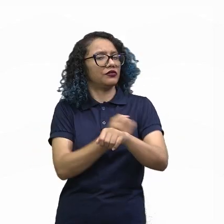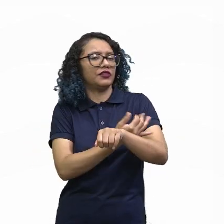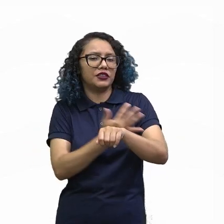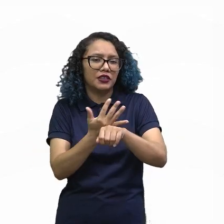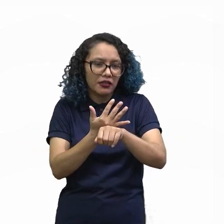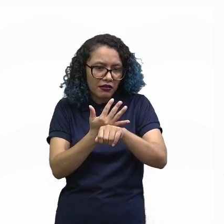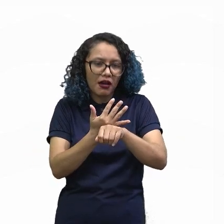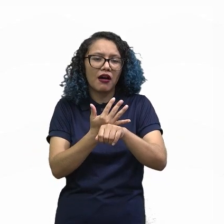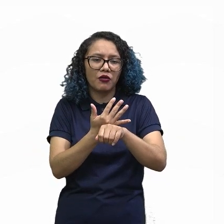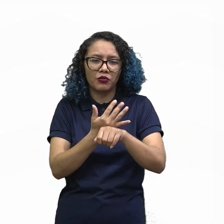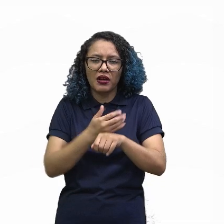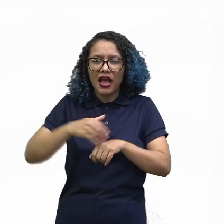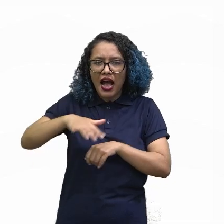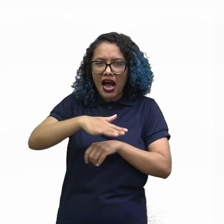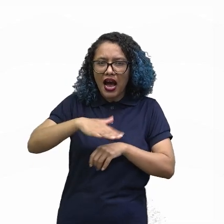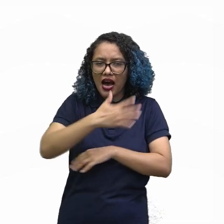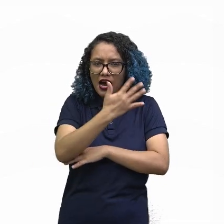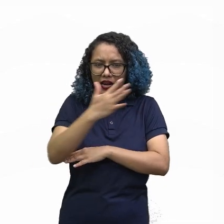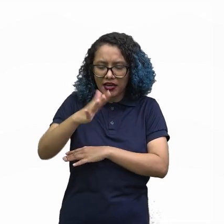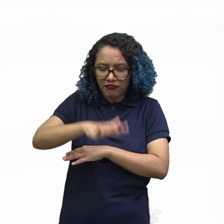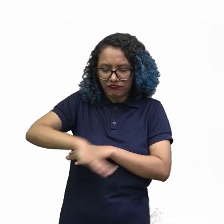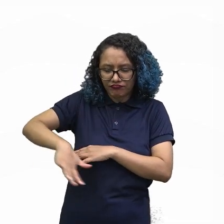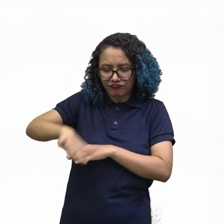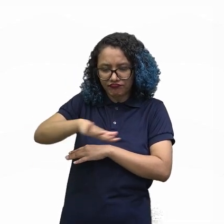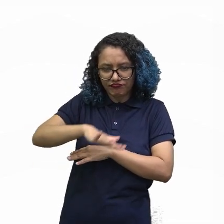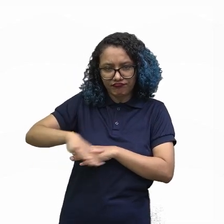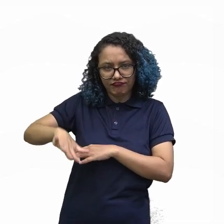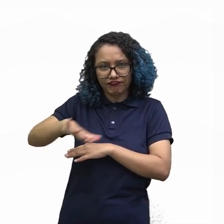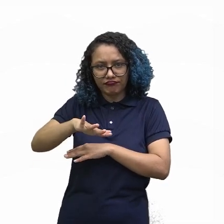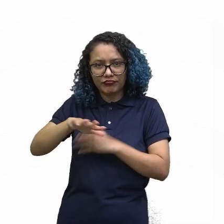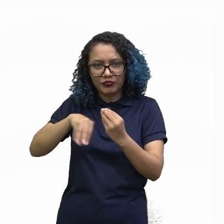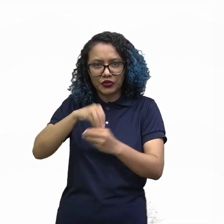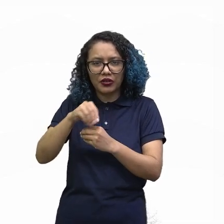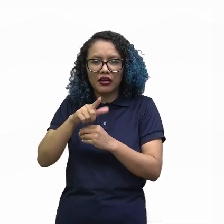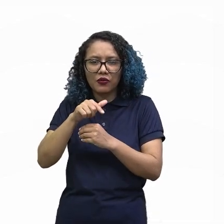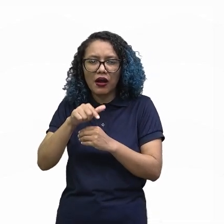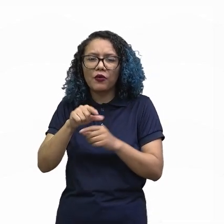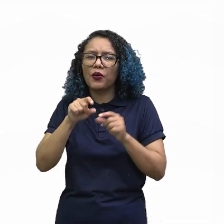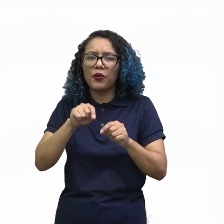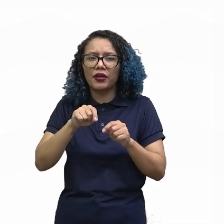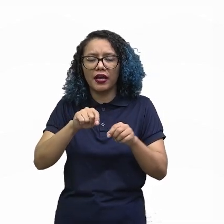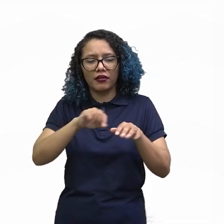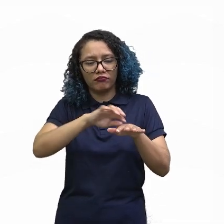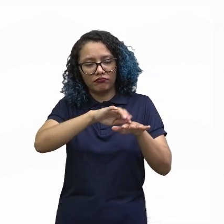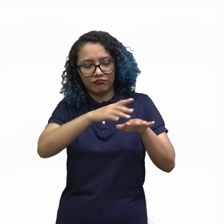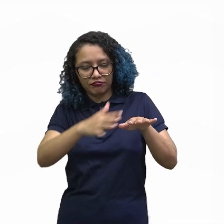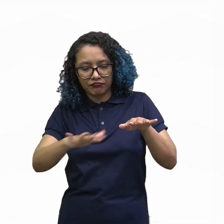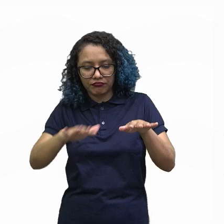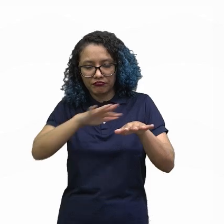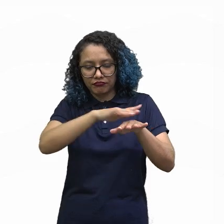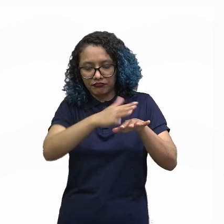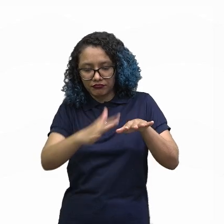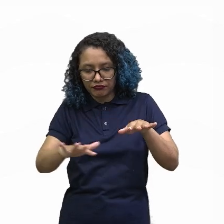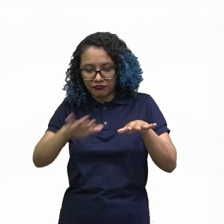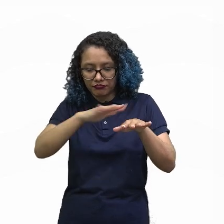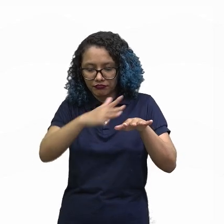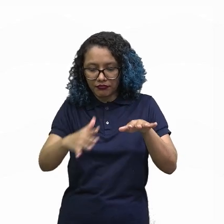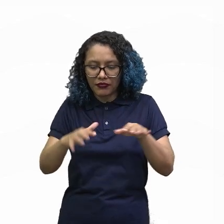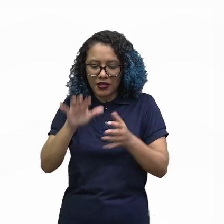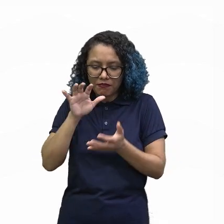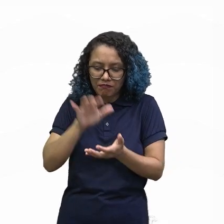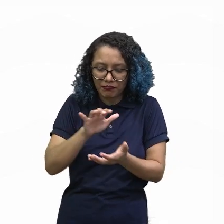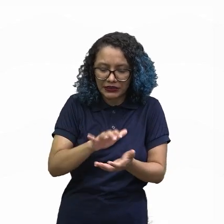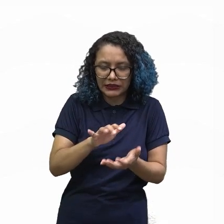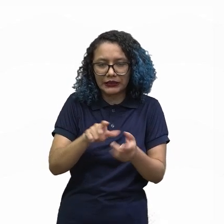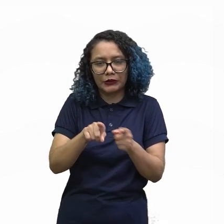ambientes pantanosos ou lodosos, que foram cobertos por sedimentos e submetidos a alta pressão e